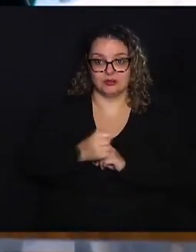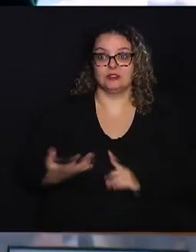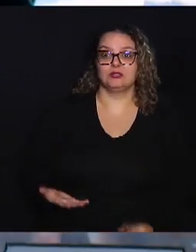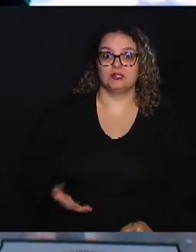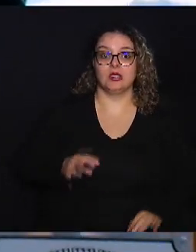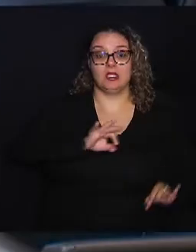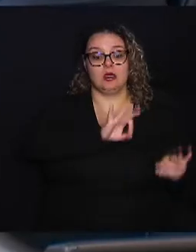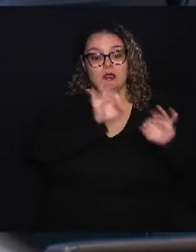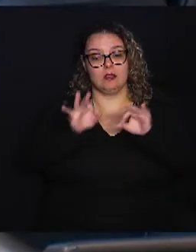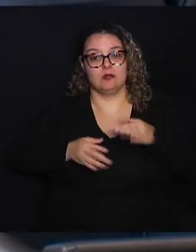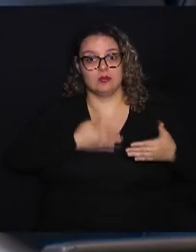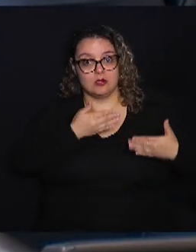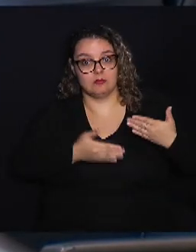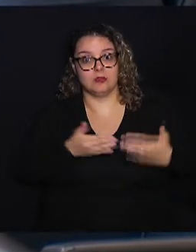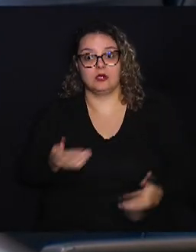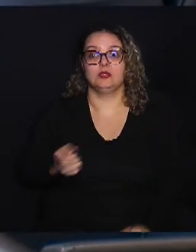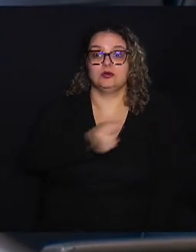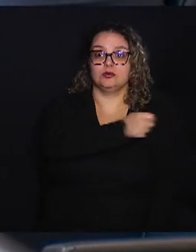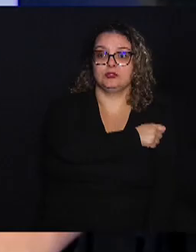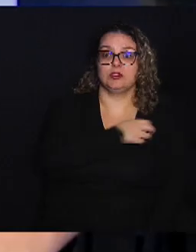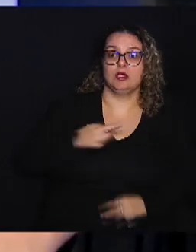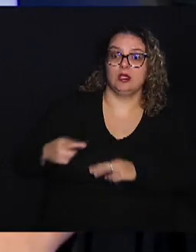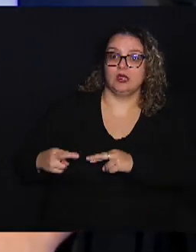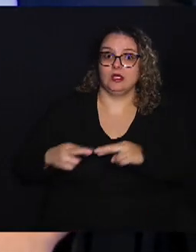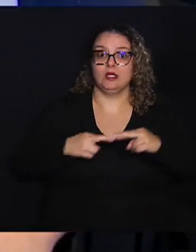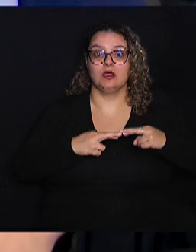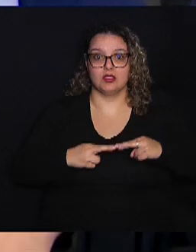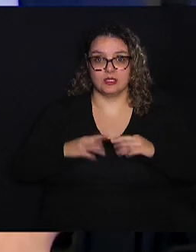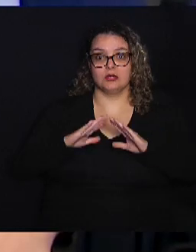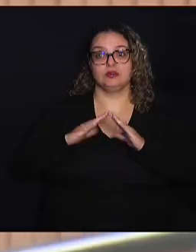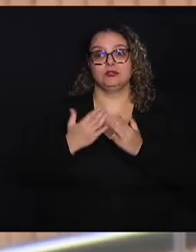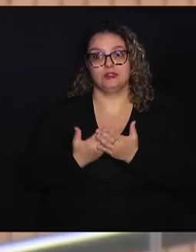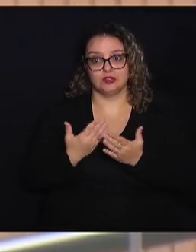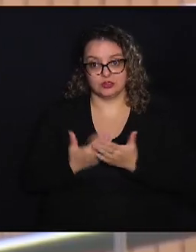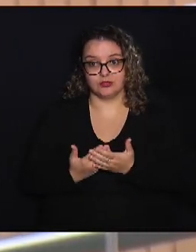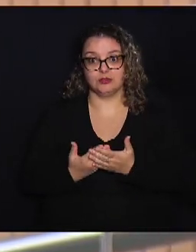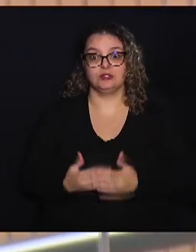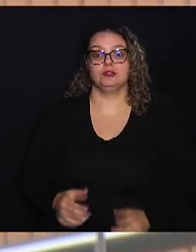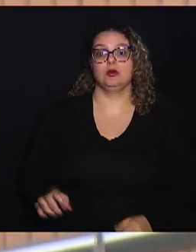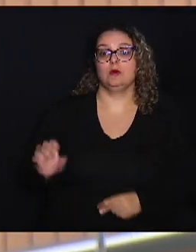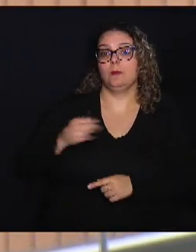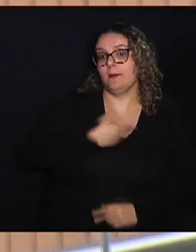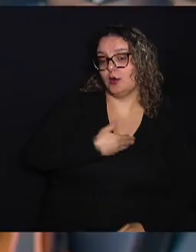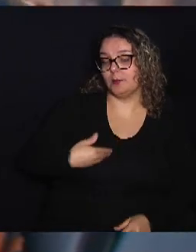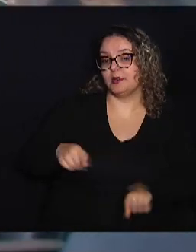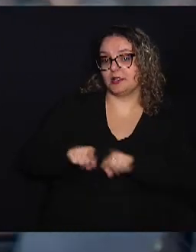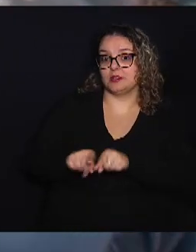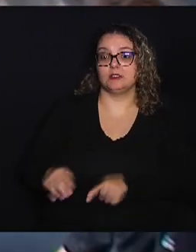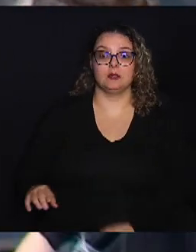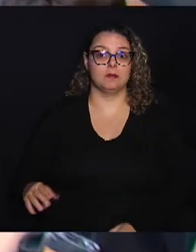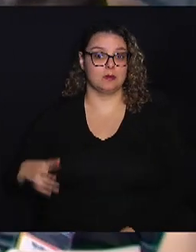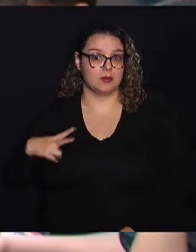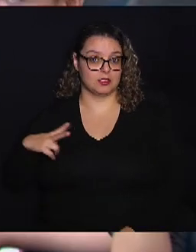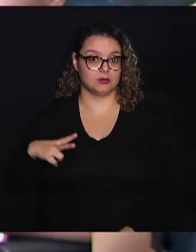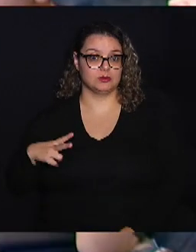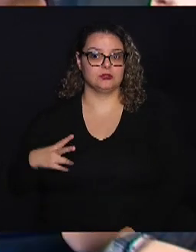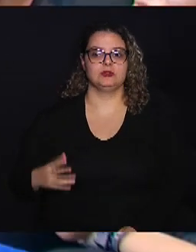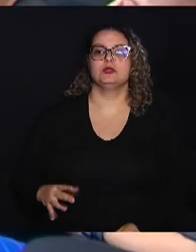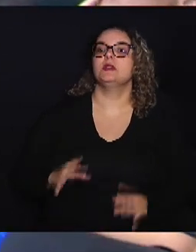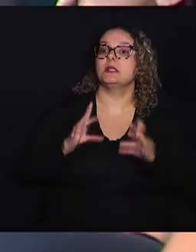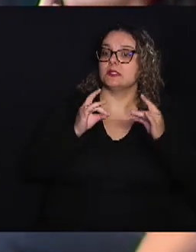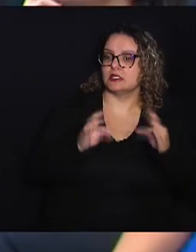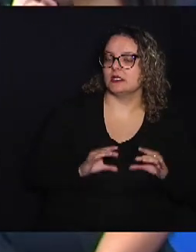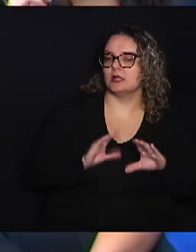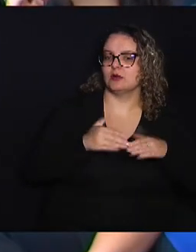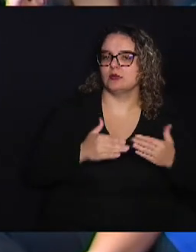a trajetória de alunos da rede pública e particular dentro do programa, define o Parlamento Jovem como